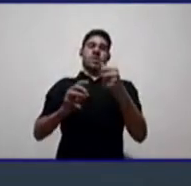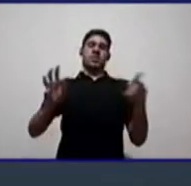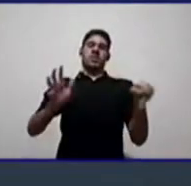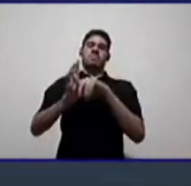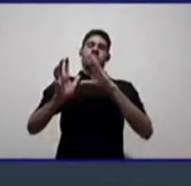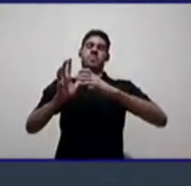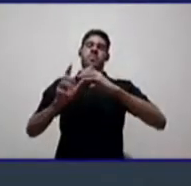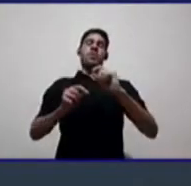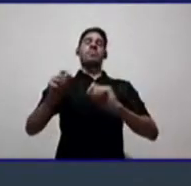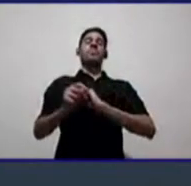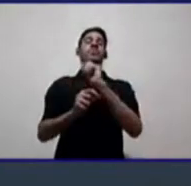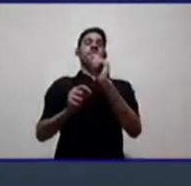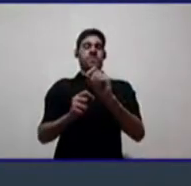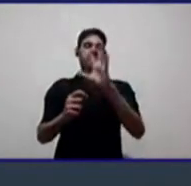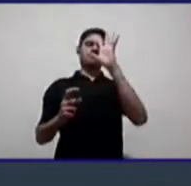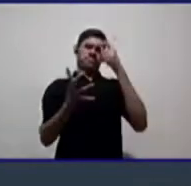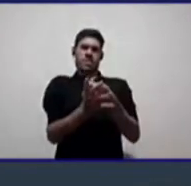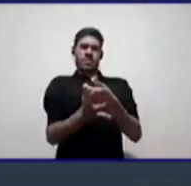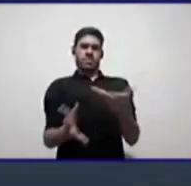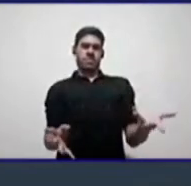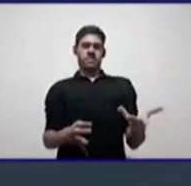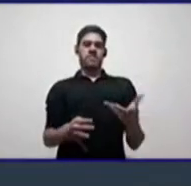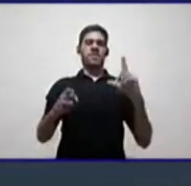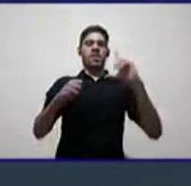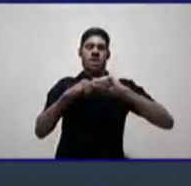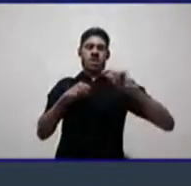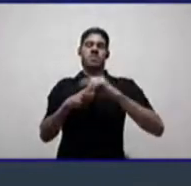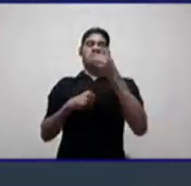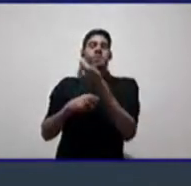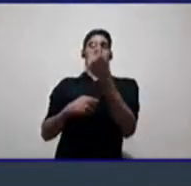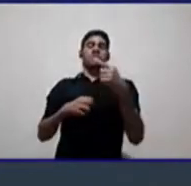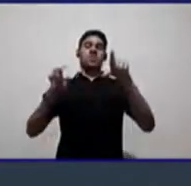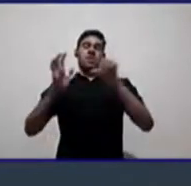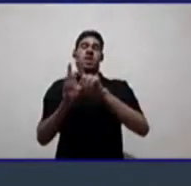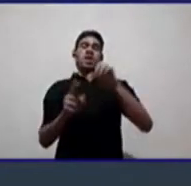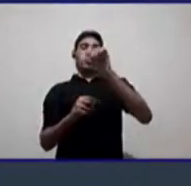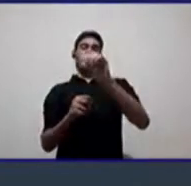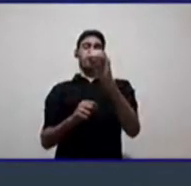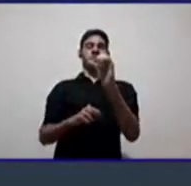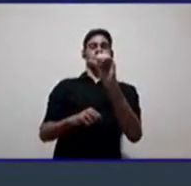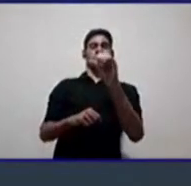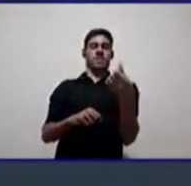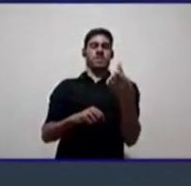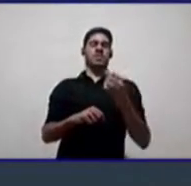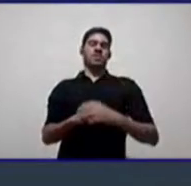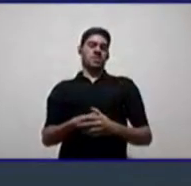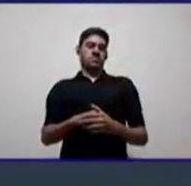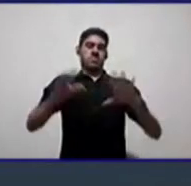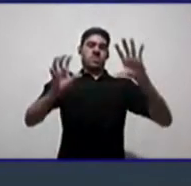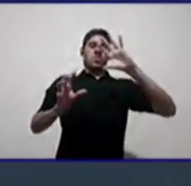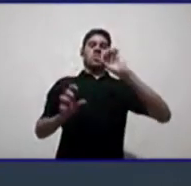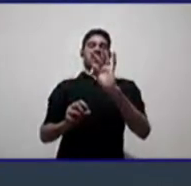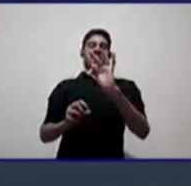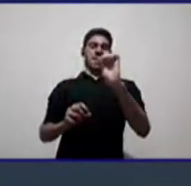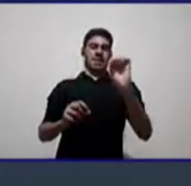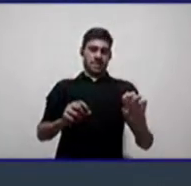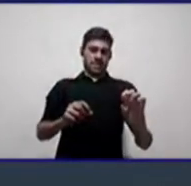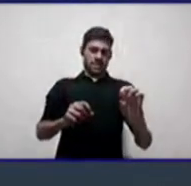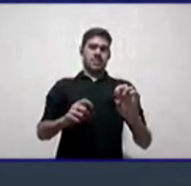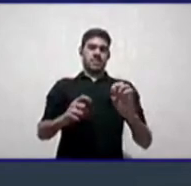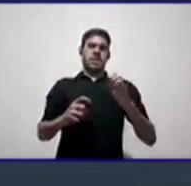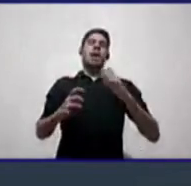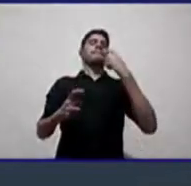Políticos assim delegou. Artigo 61 da Lei 9.096. O Tribunal Superior Eleitoral